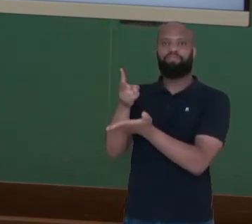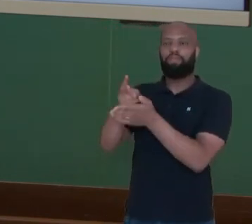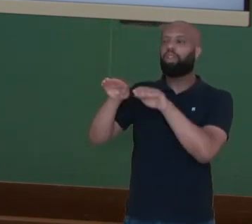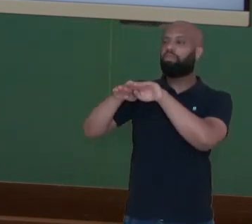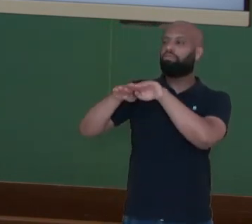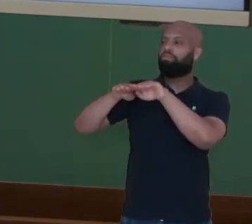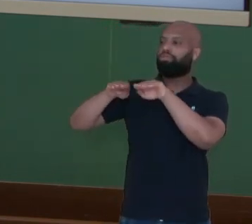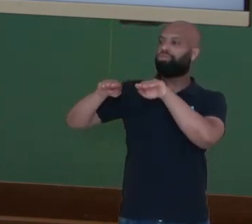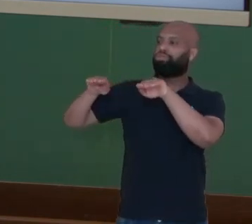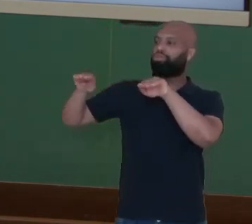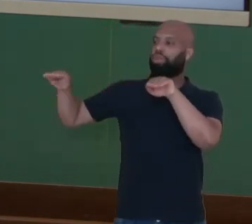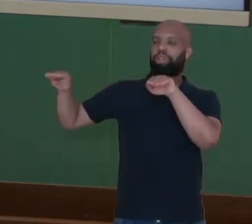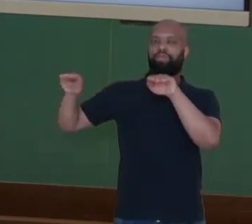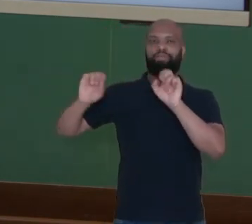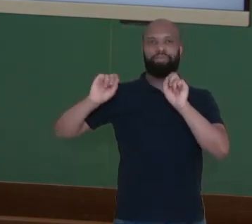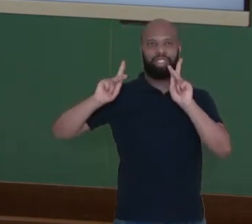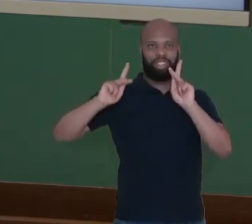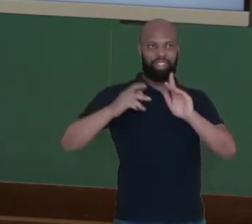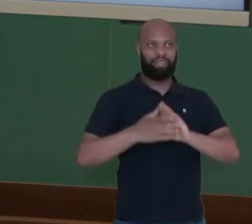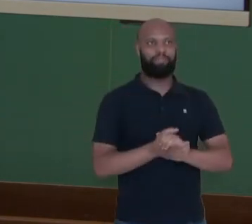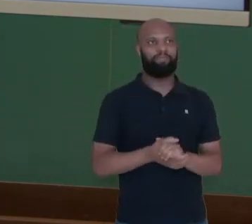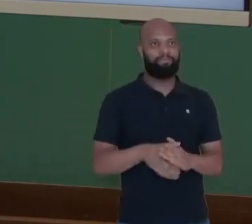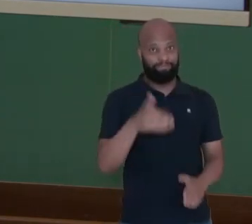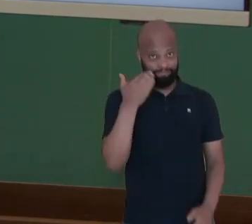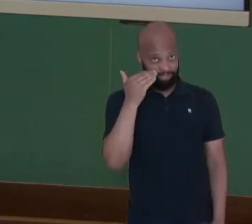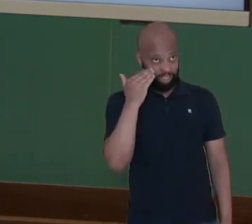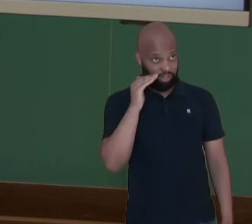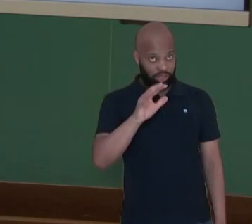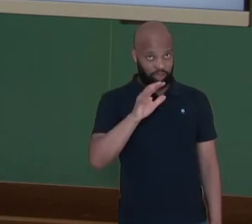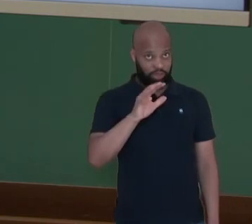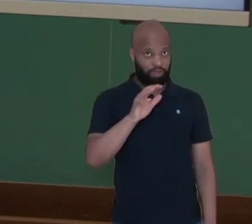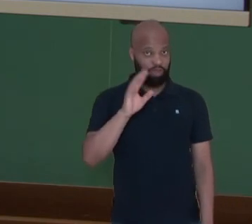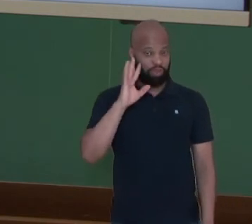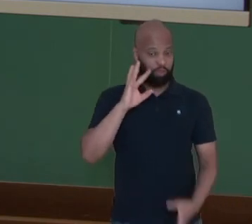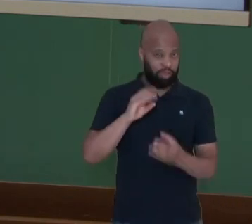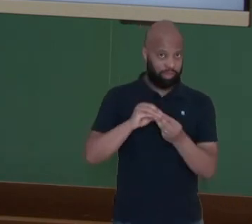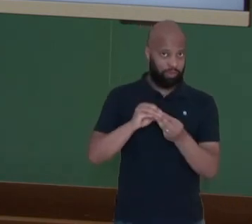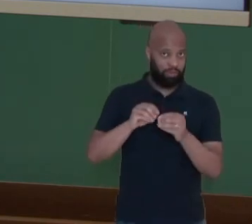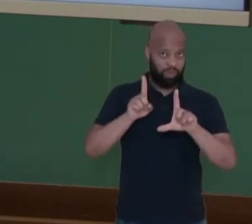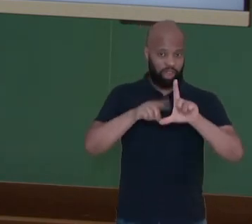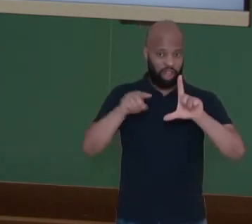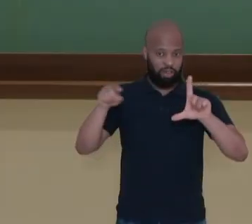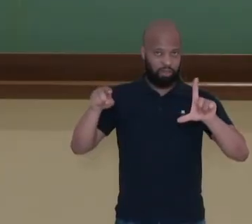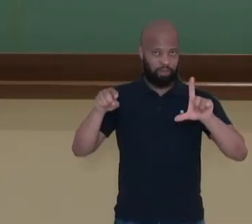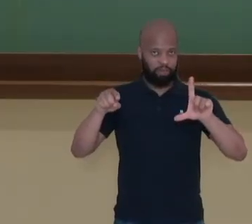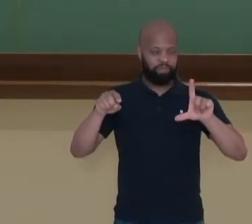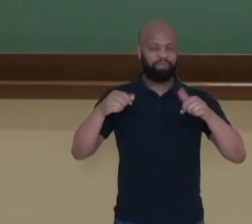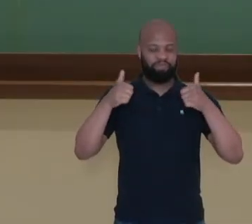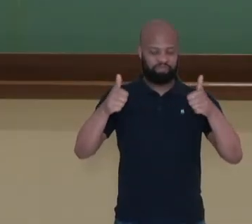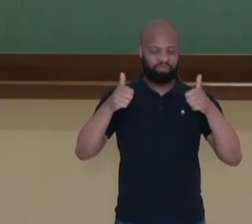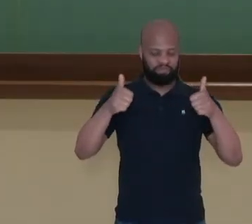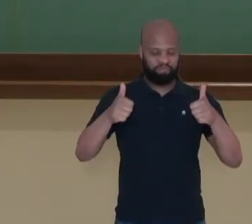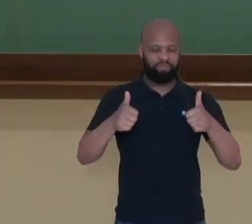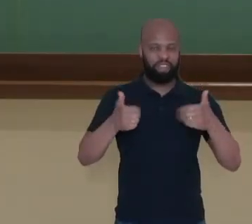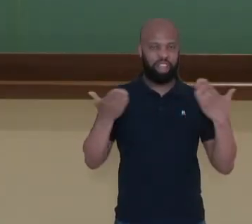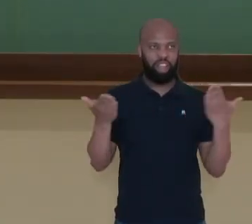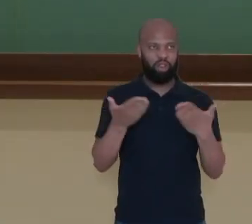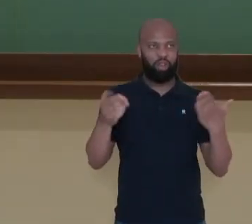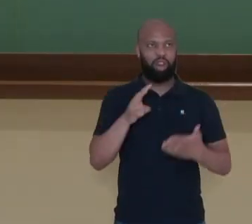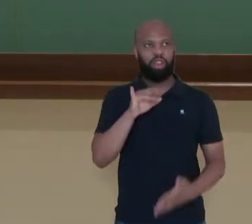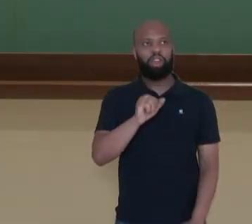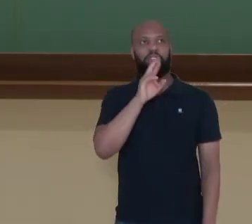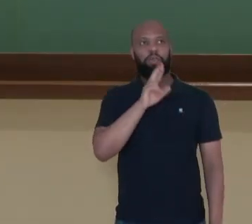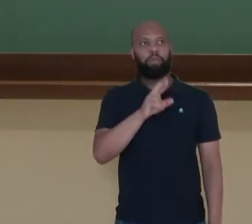manteve. Beleza? Tranquilo? Entenderam, interpretaram o gráfico? Show de bola, né? Tranquilidade. Agora vamos começar